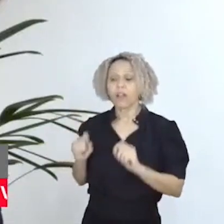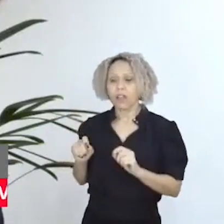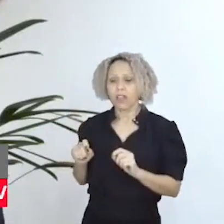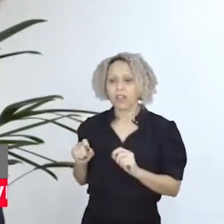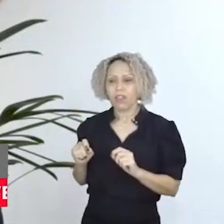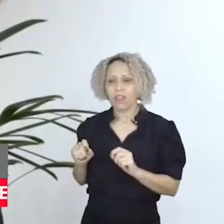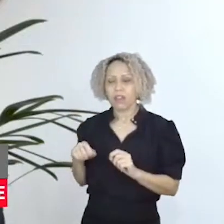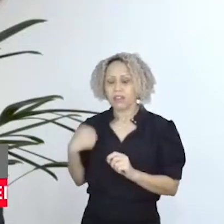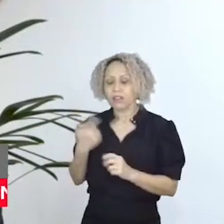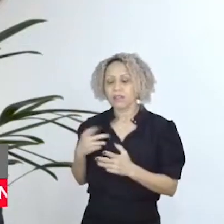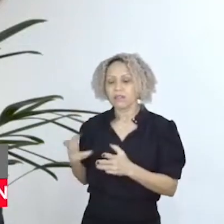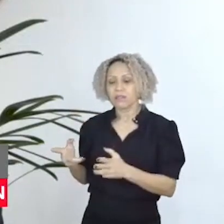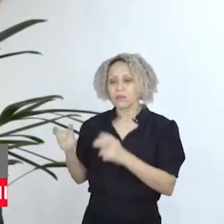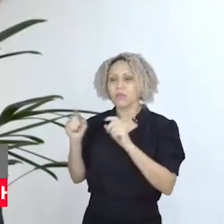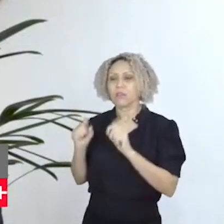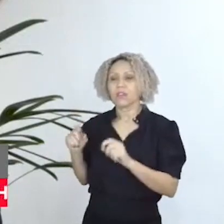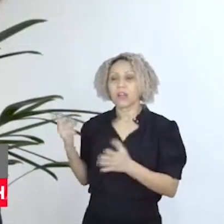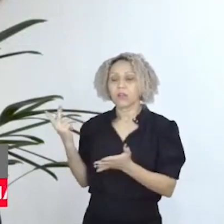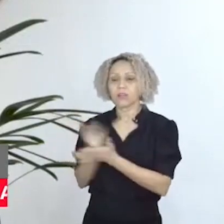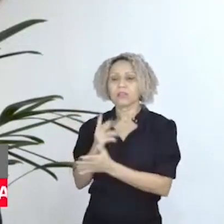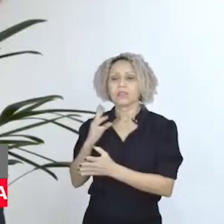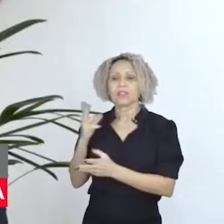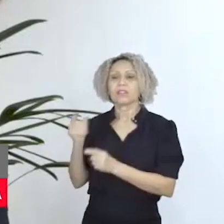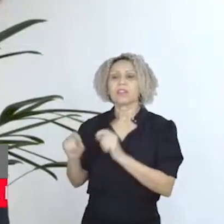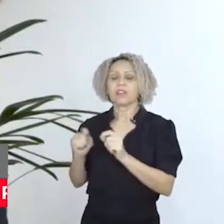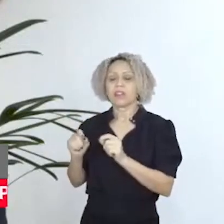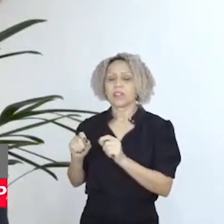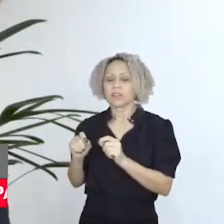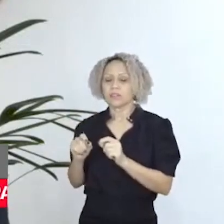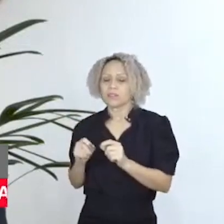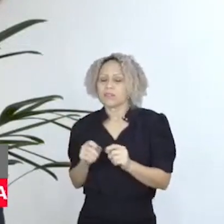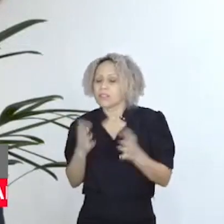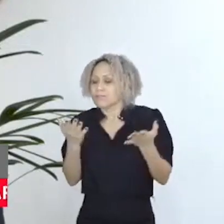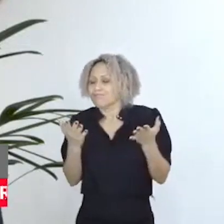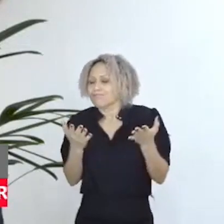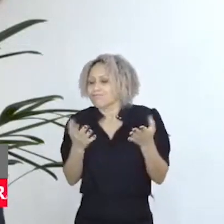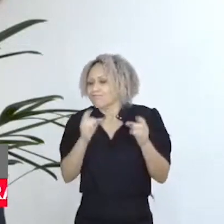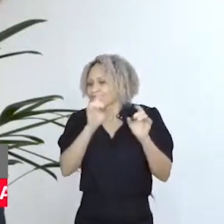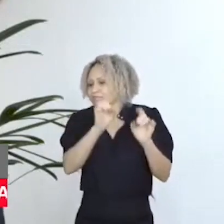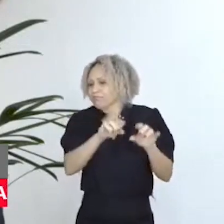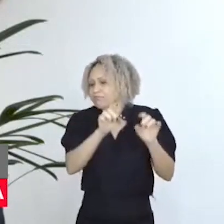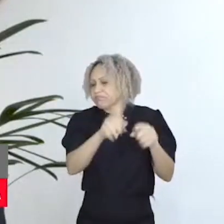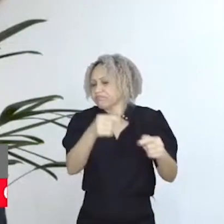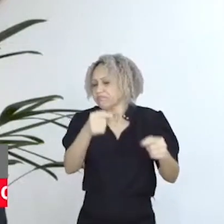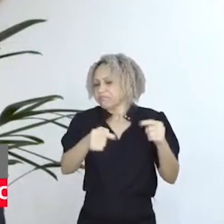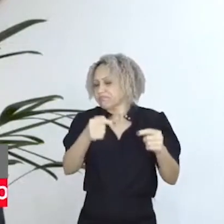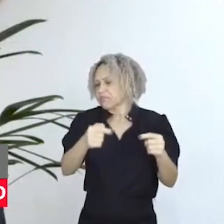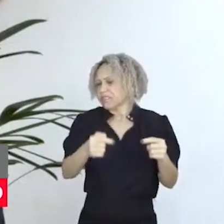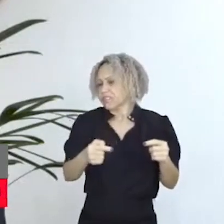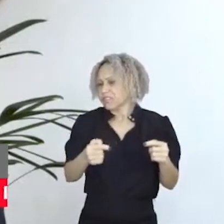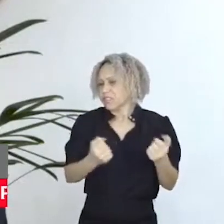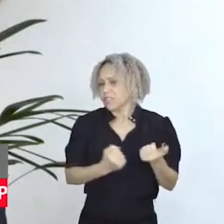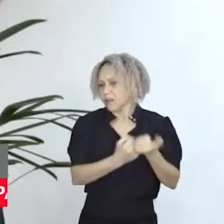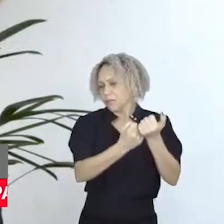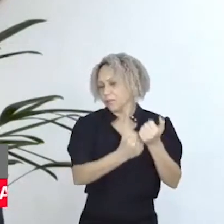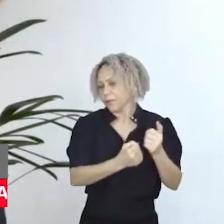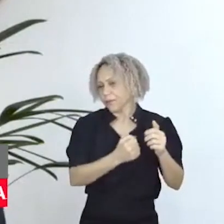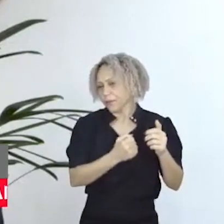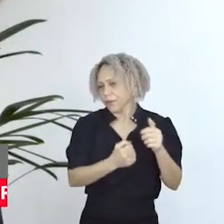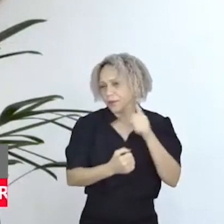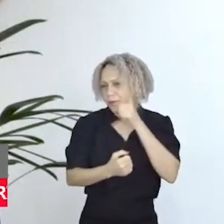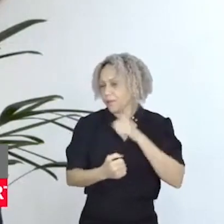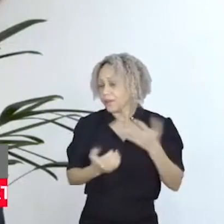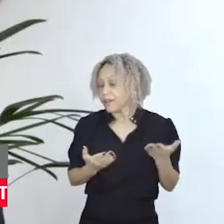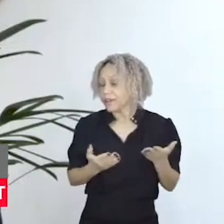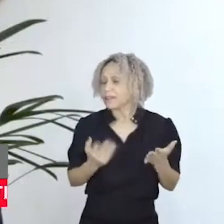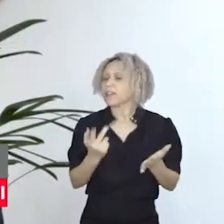A gente viu o resultado dessa não priorização das políticas de gênero, das políticas para mulheres. O resultado